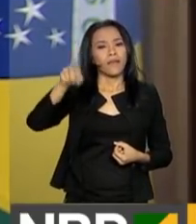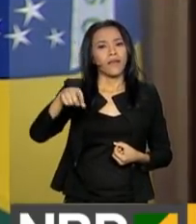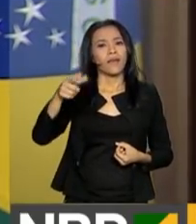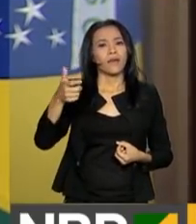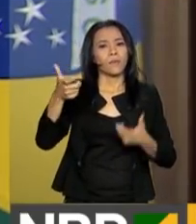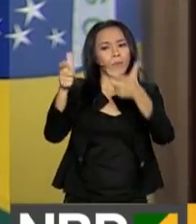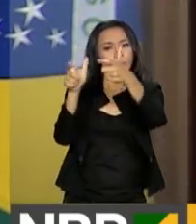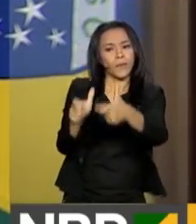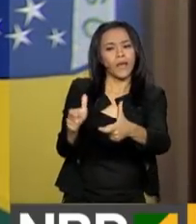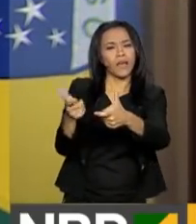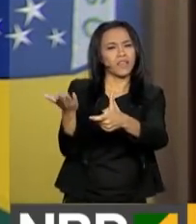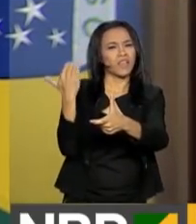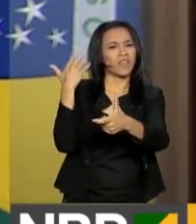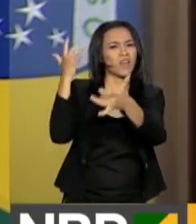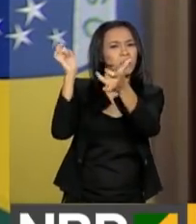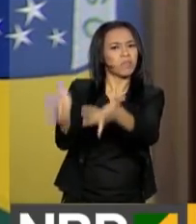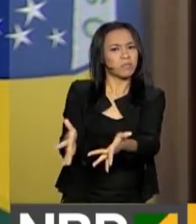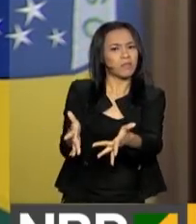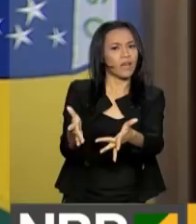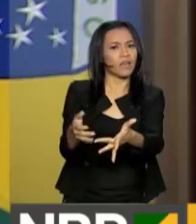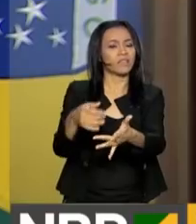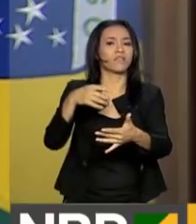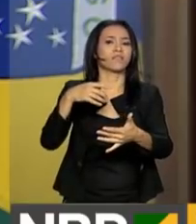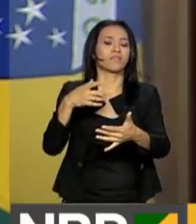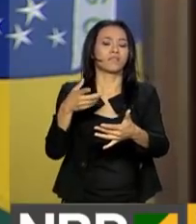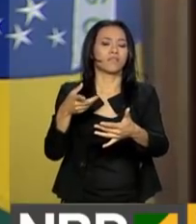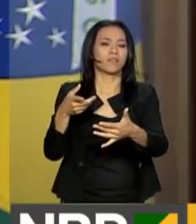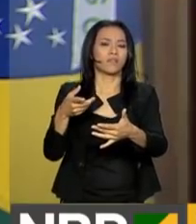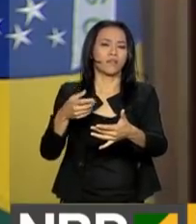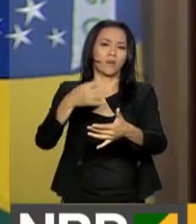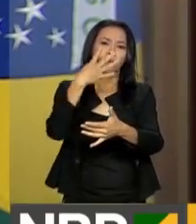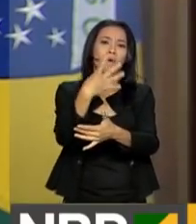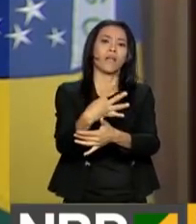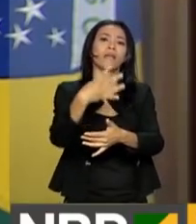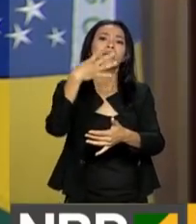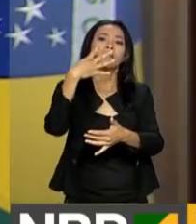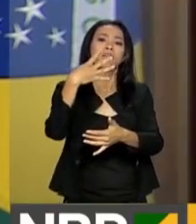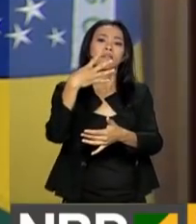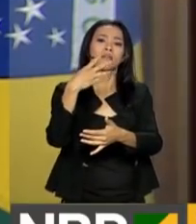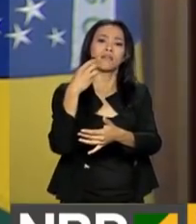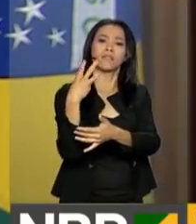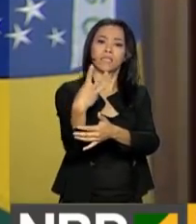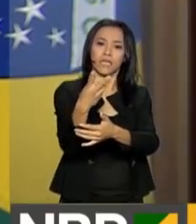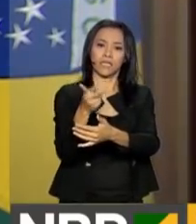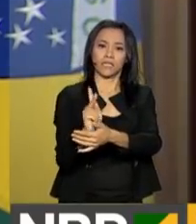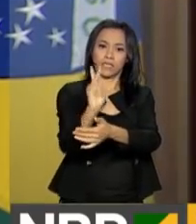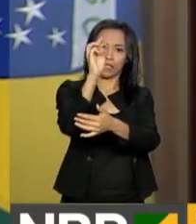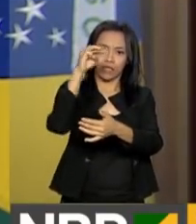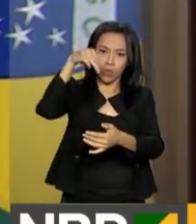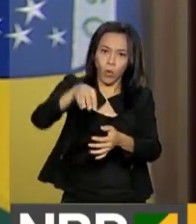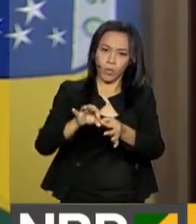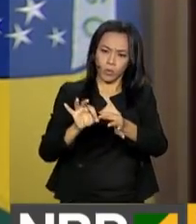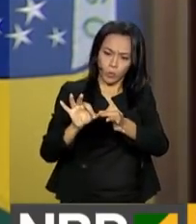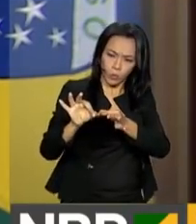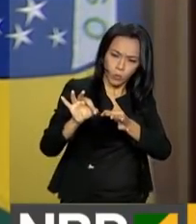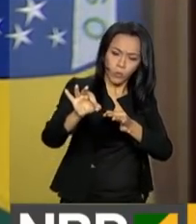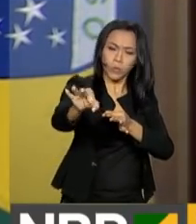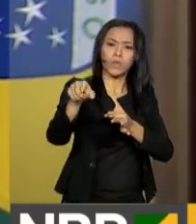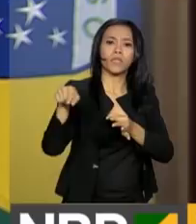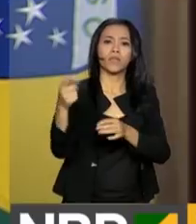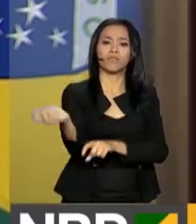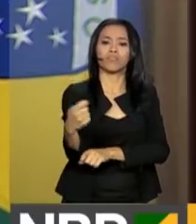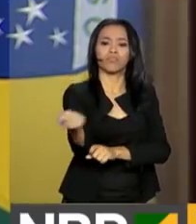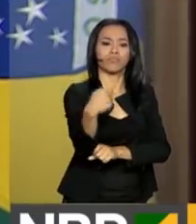estava também paralisadas as obras de 43 quilômetros que irriga cerca de 16 mil